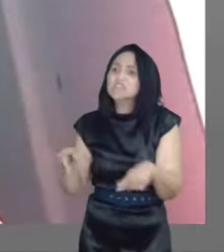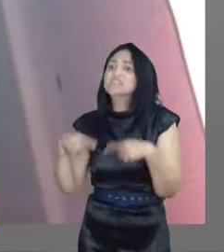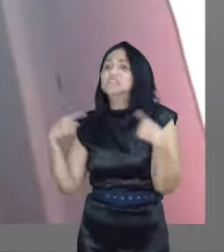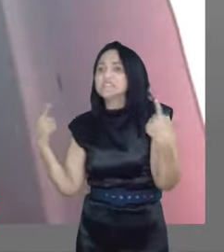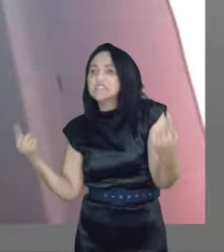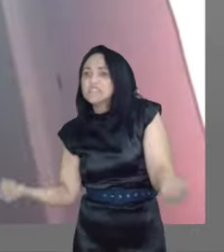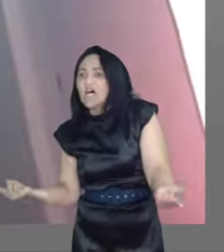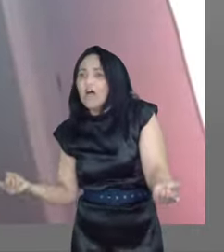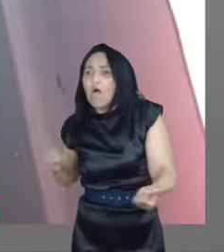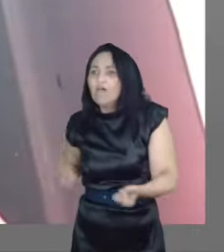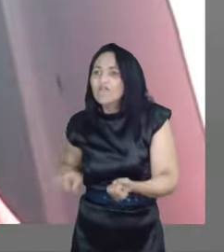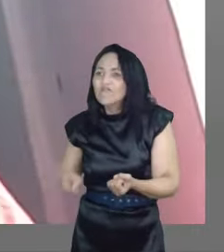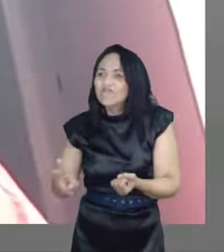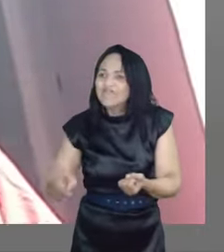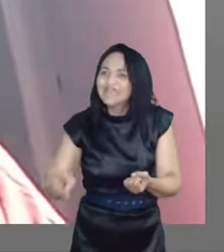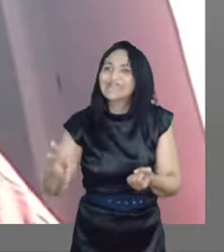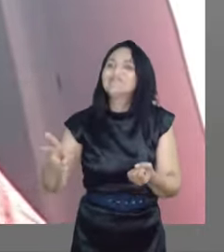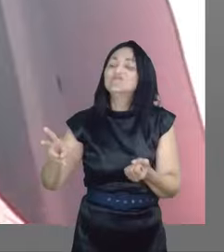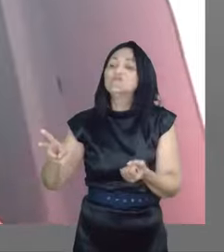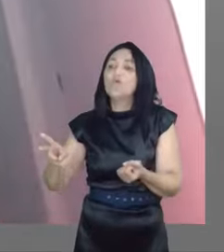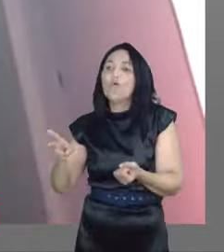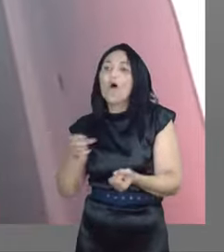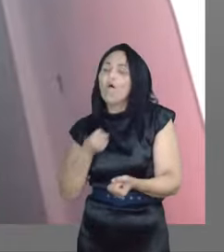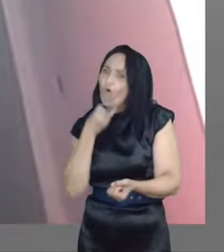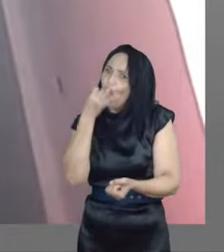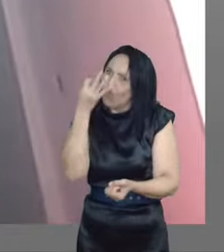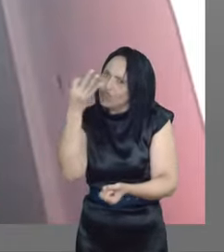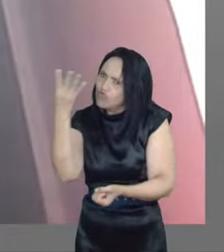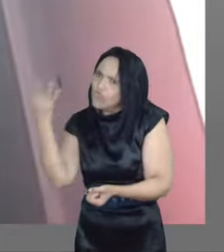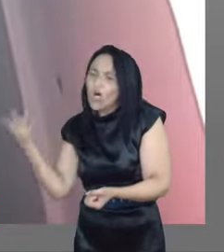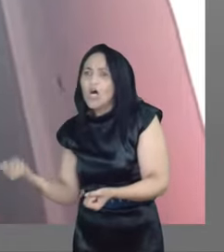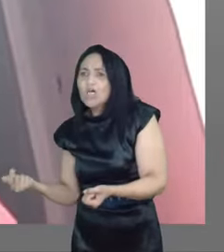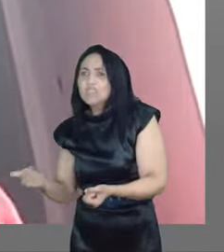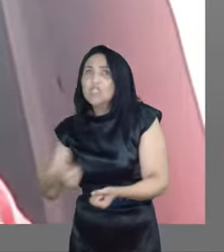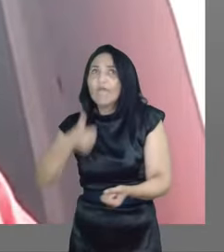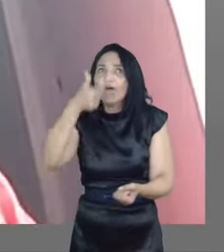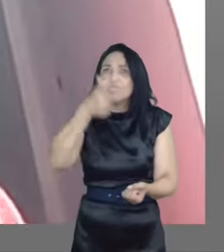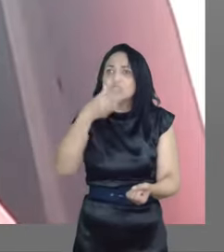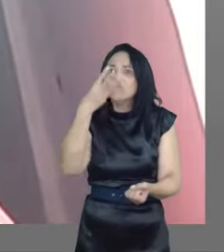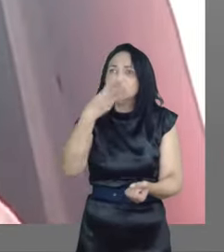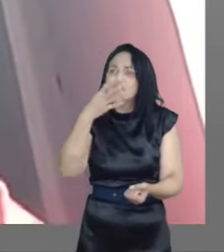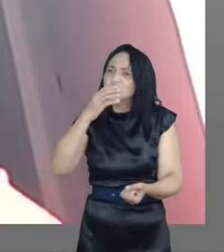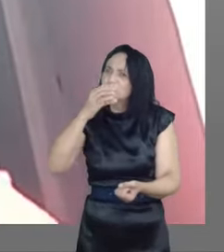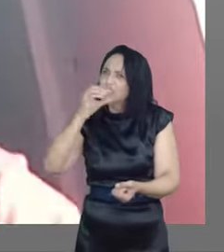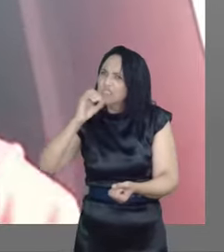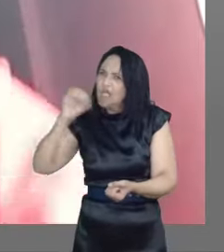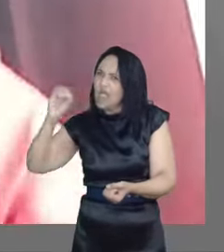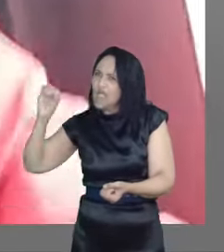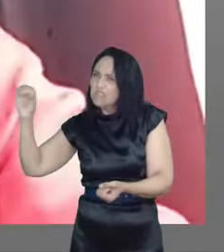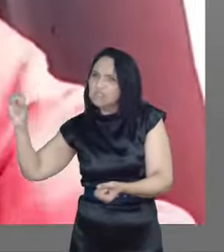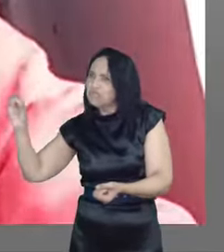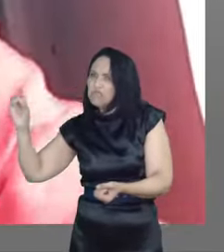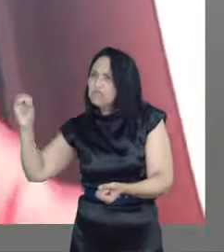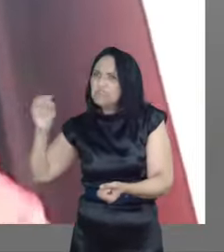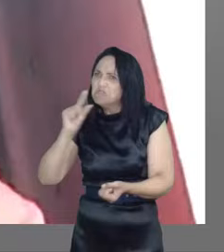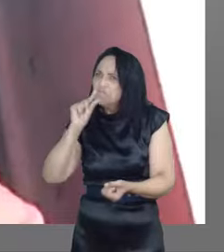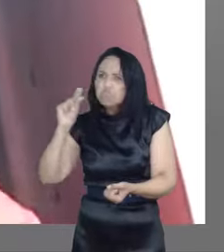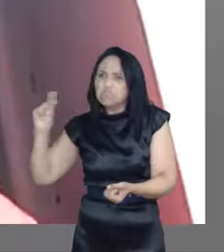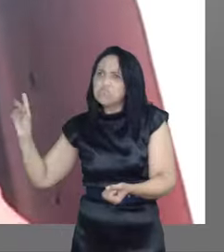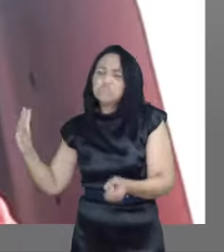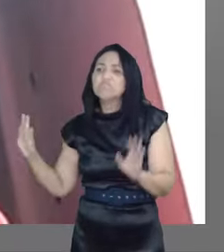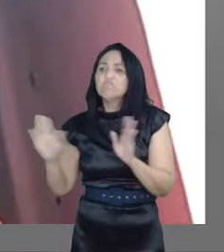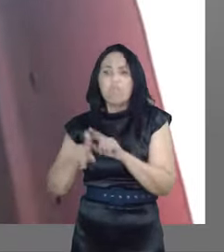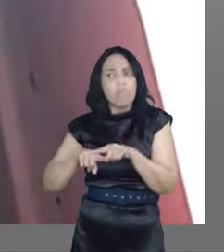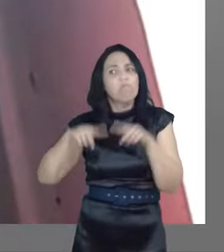continua, a SORV continua contando, né? Estava 1.300 e um pouquinho, mas a